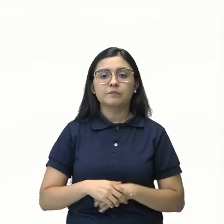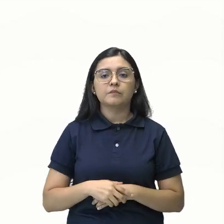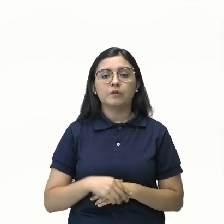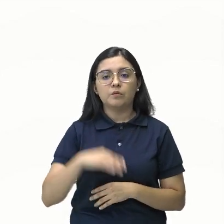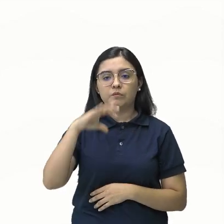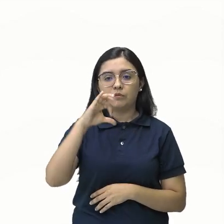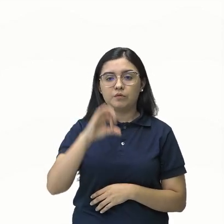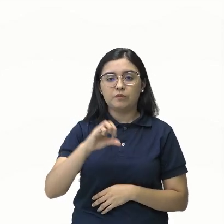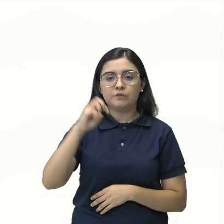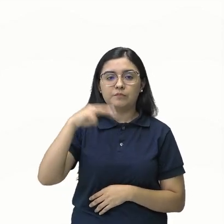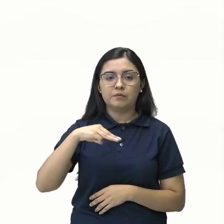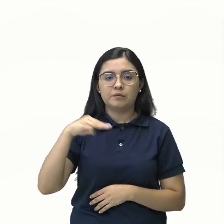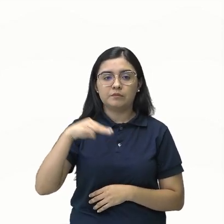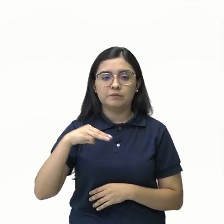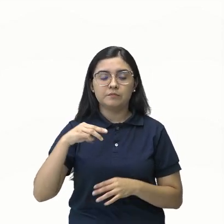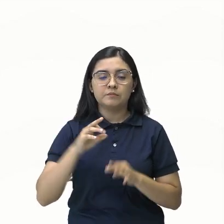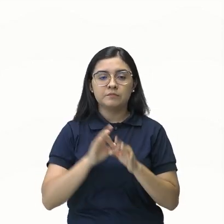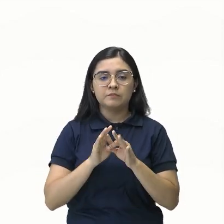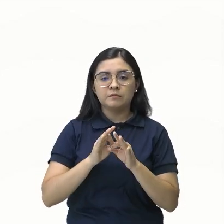regular